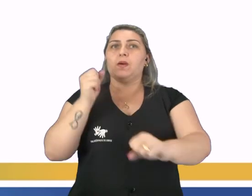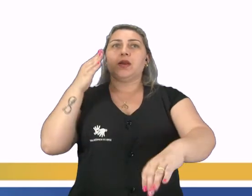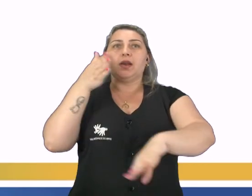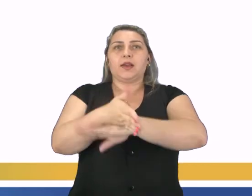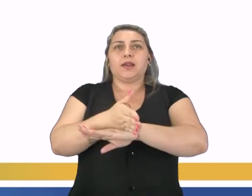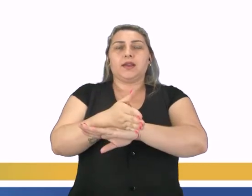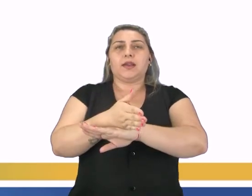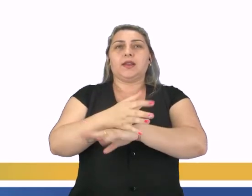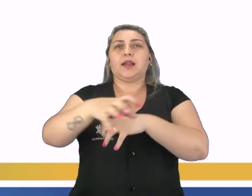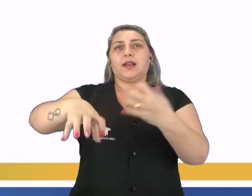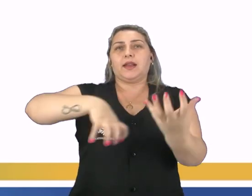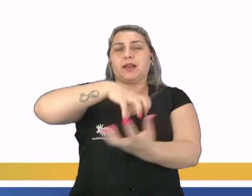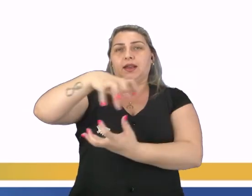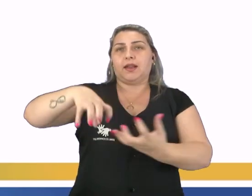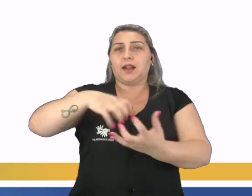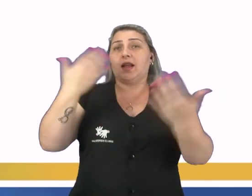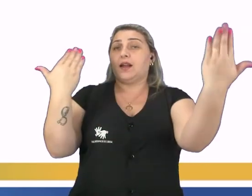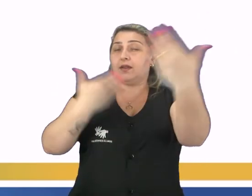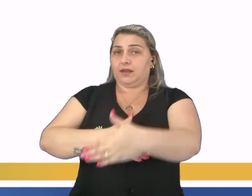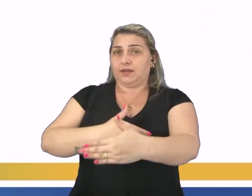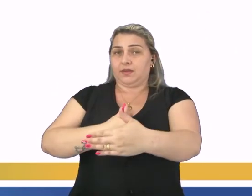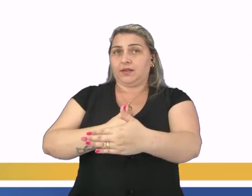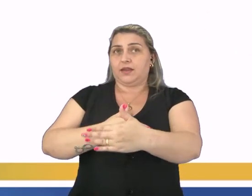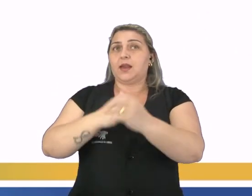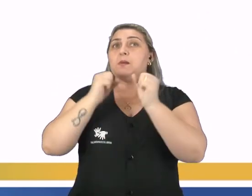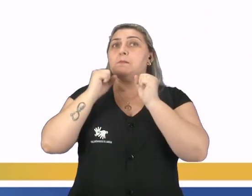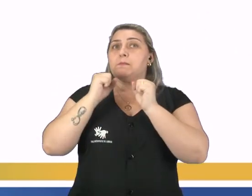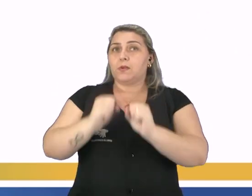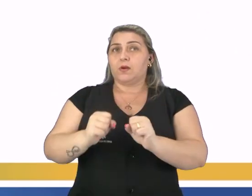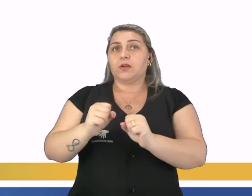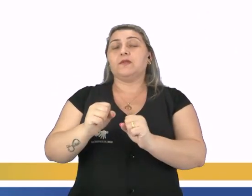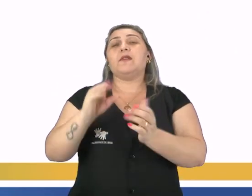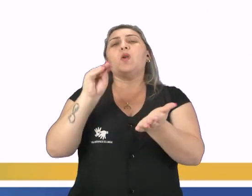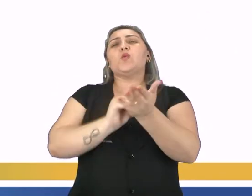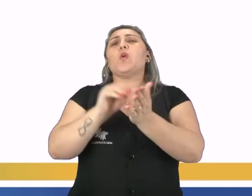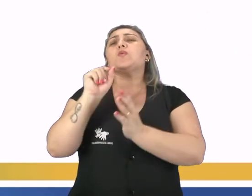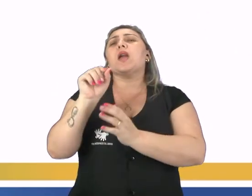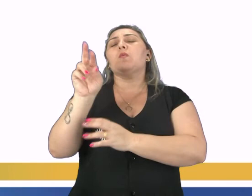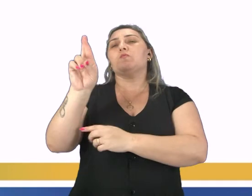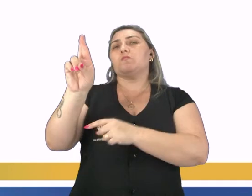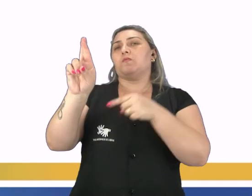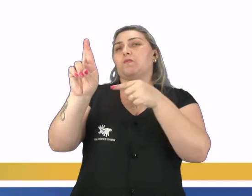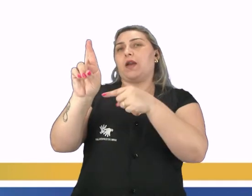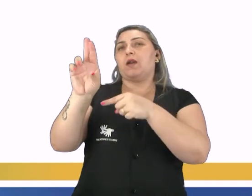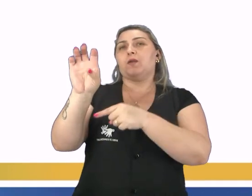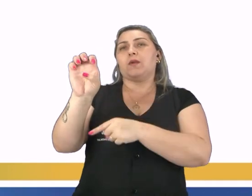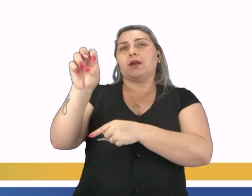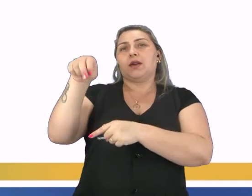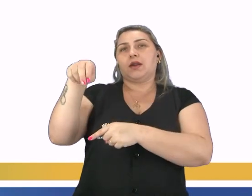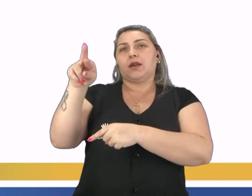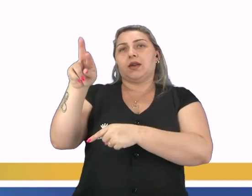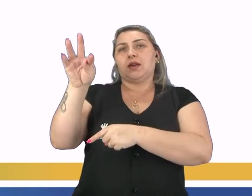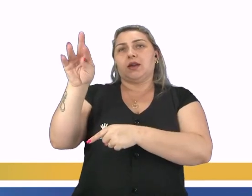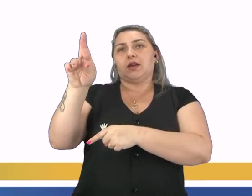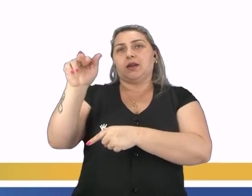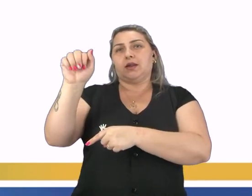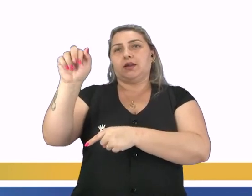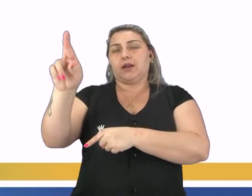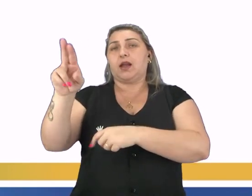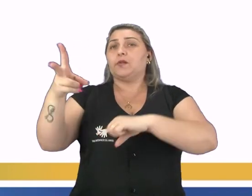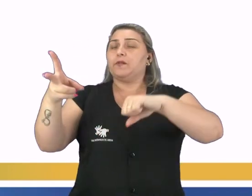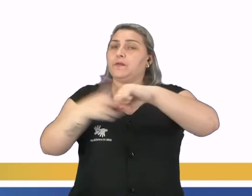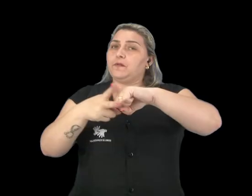greve contra exame. Não é pode entra, pode entrar. Então houve aí um erro de concordância do